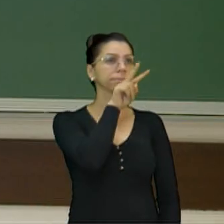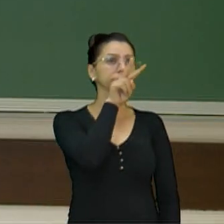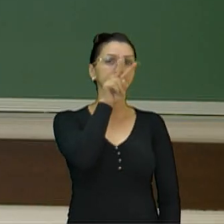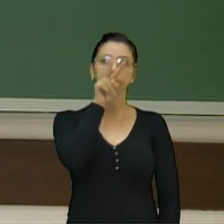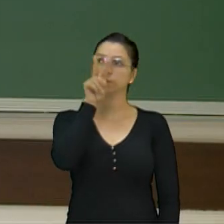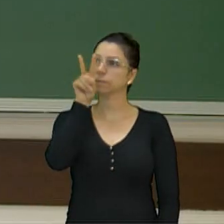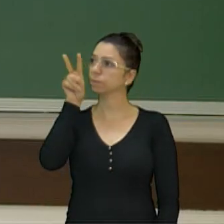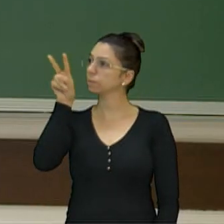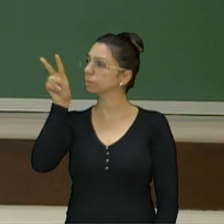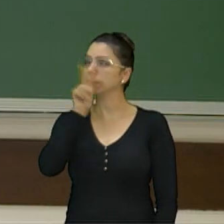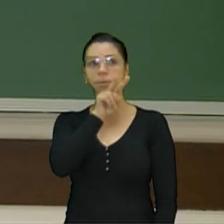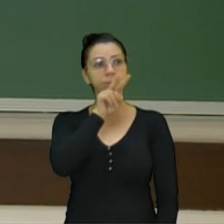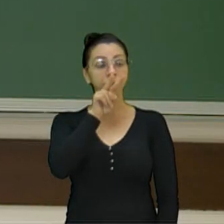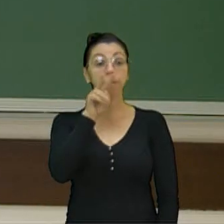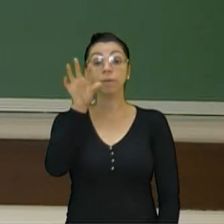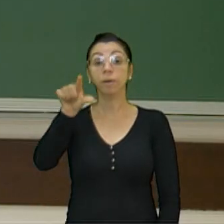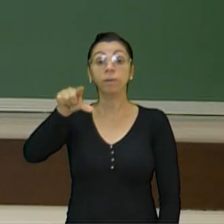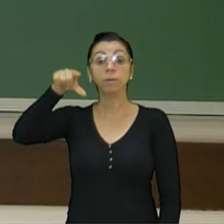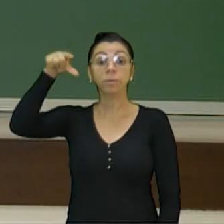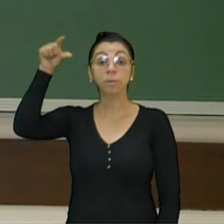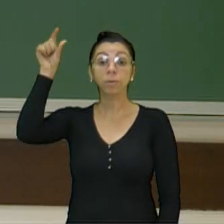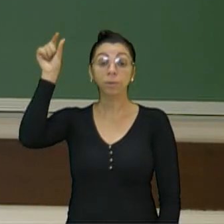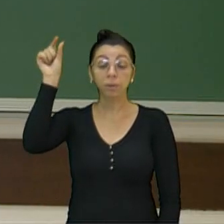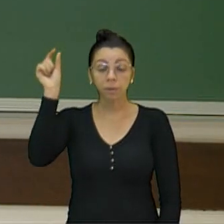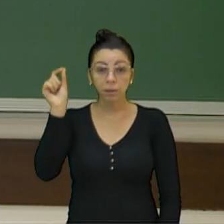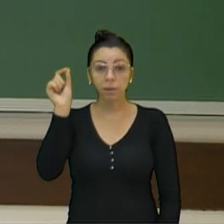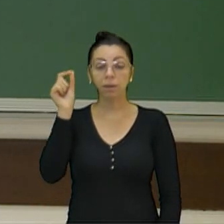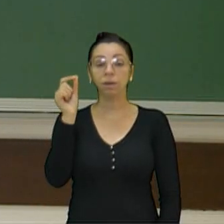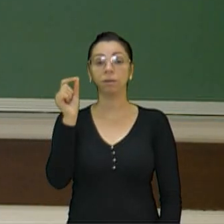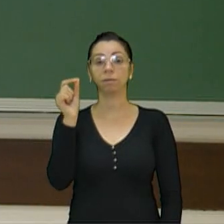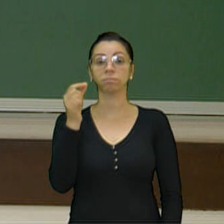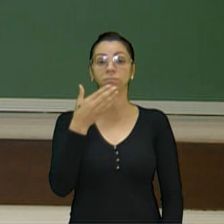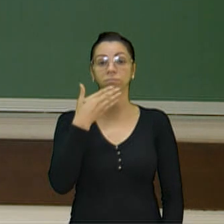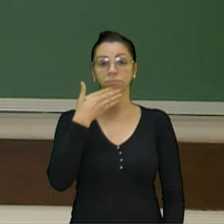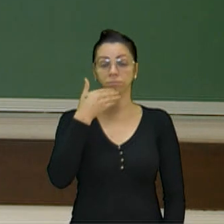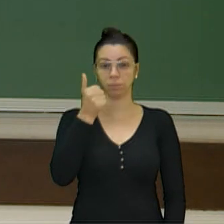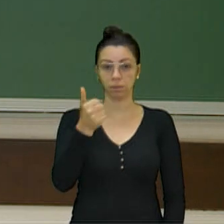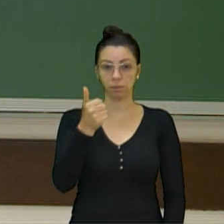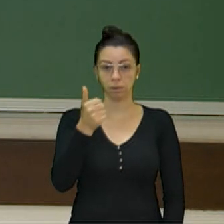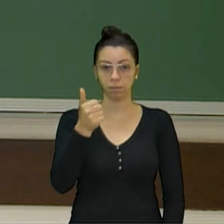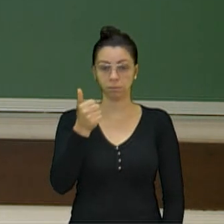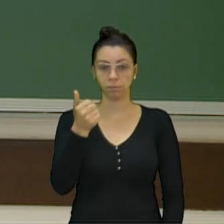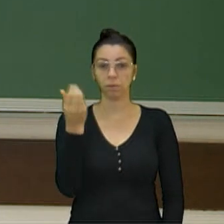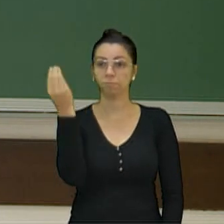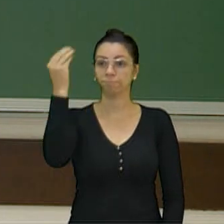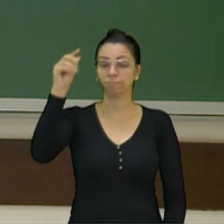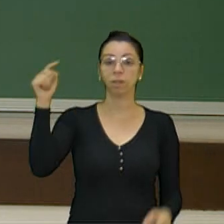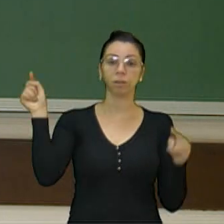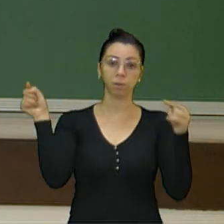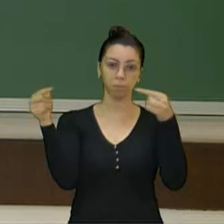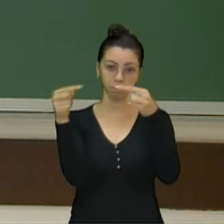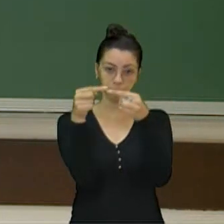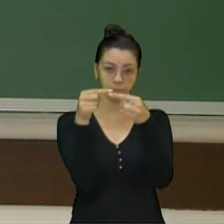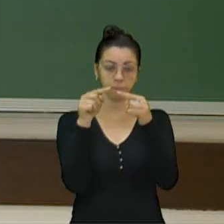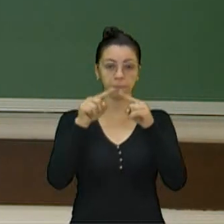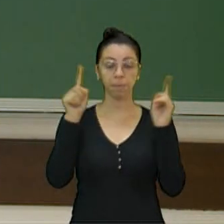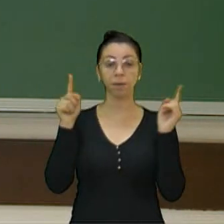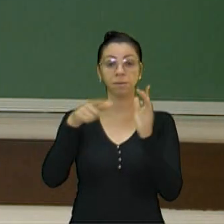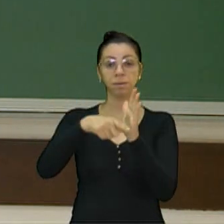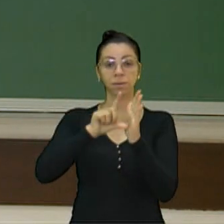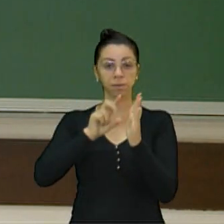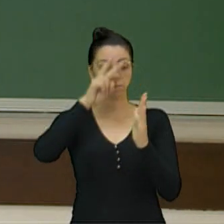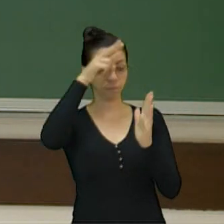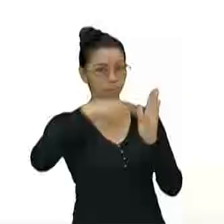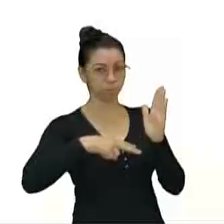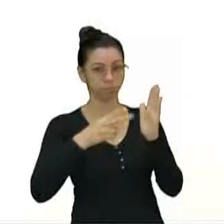vão escolher a preposição que você acha que melhor se encaixa ali. Beleza? Mas antes, vamos para a leitura do nosso texto. Então, vamos